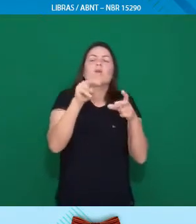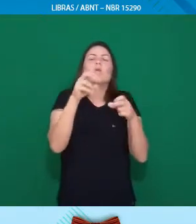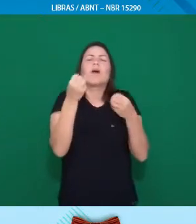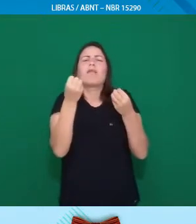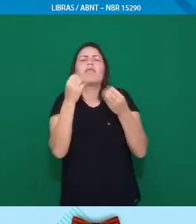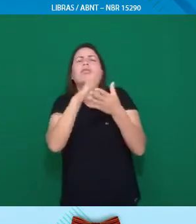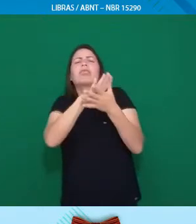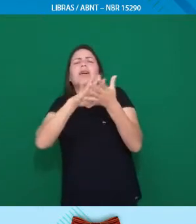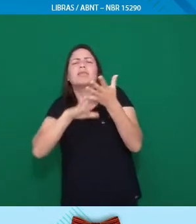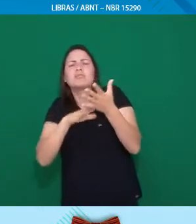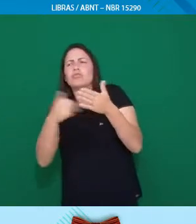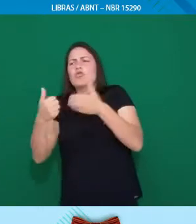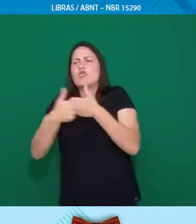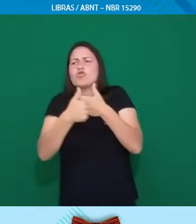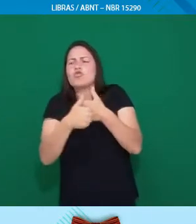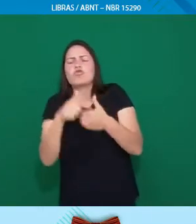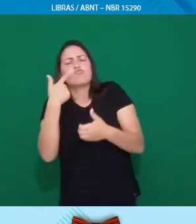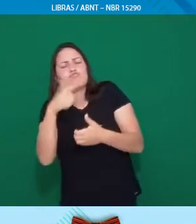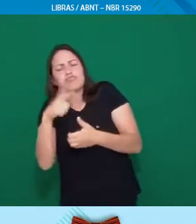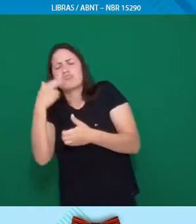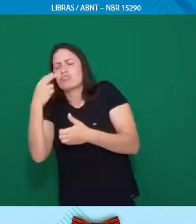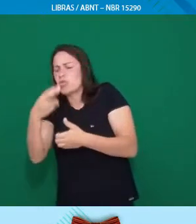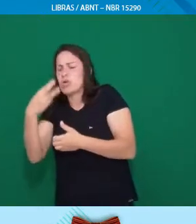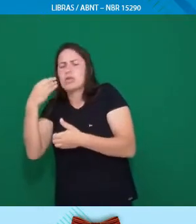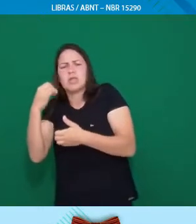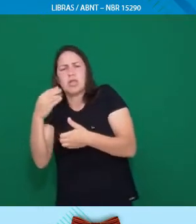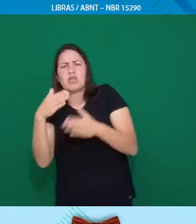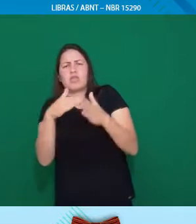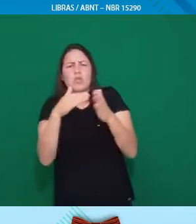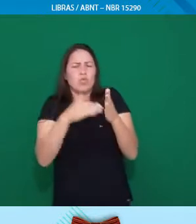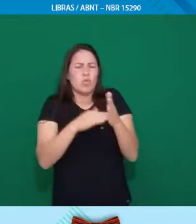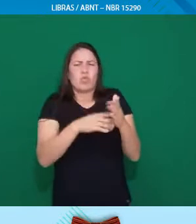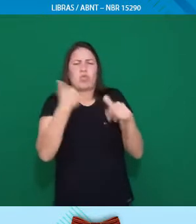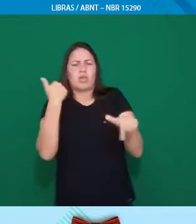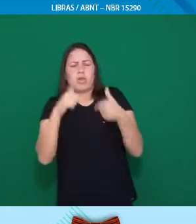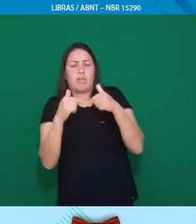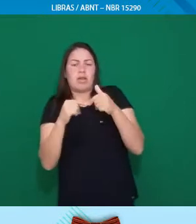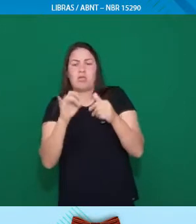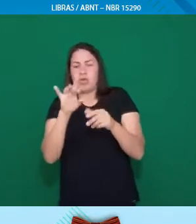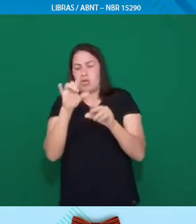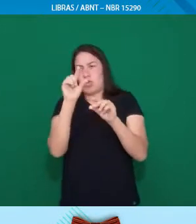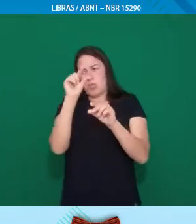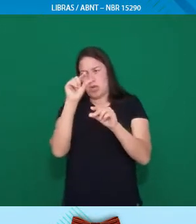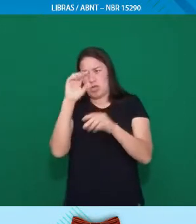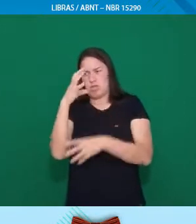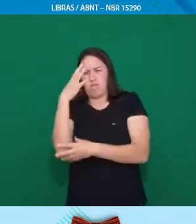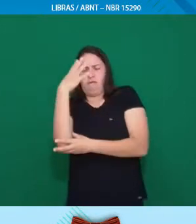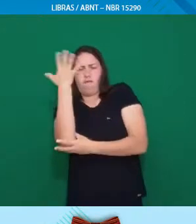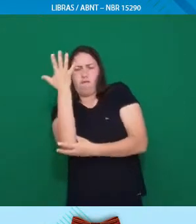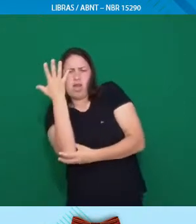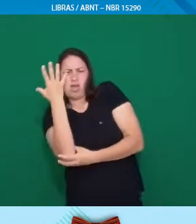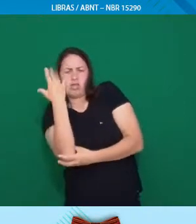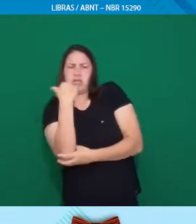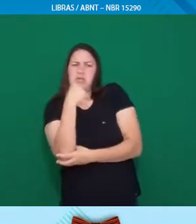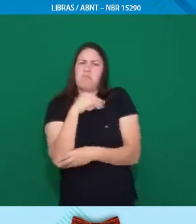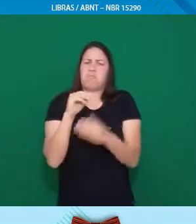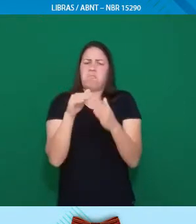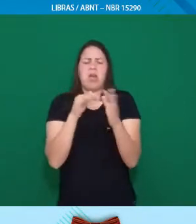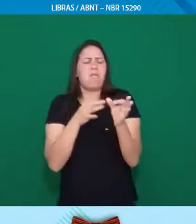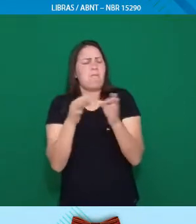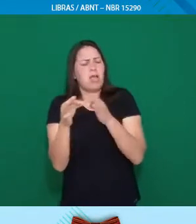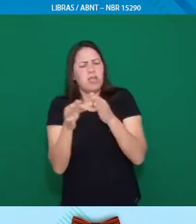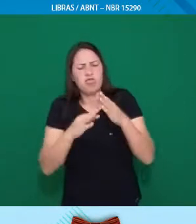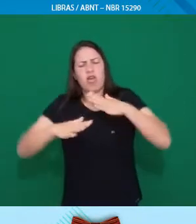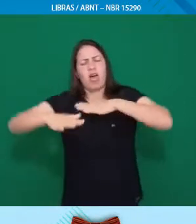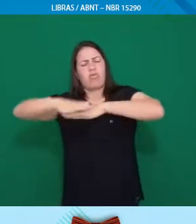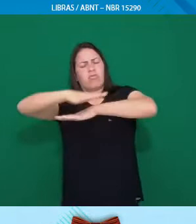tanto as atividades em seguida Marli e atividades complexas né não eram simplesmente um evento era um eventos